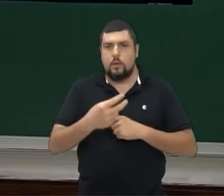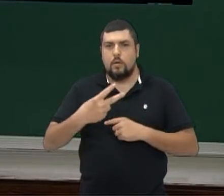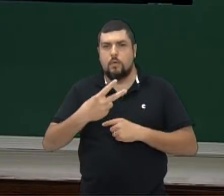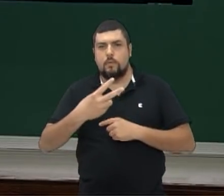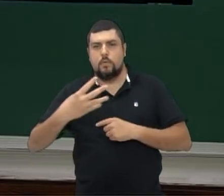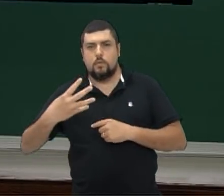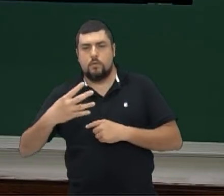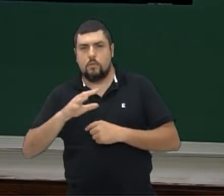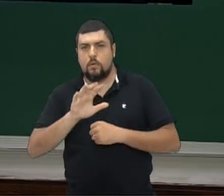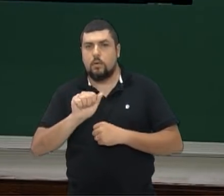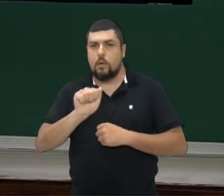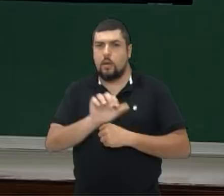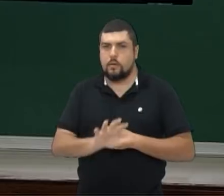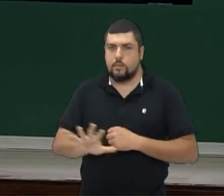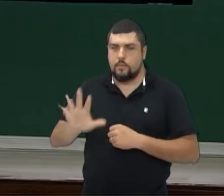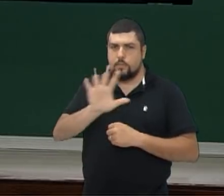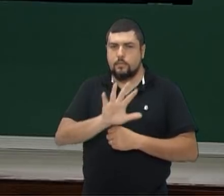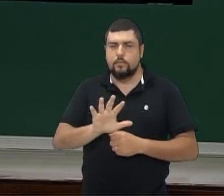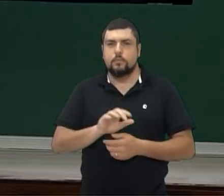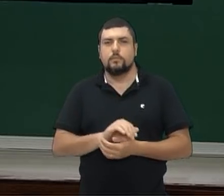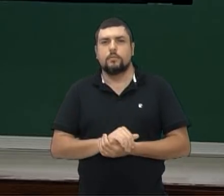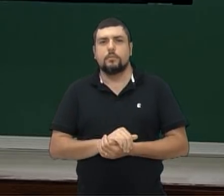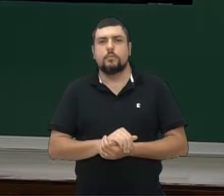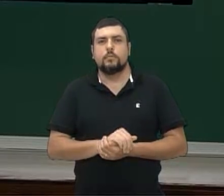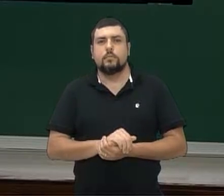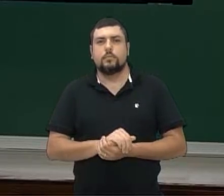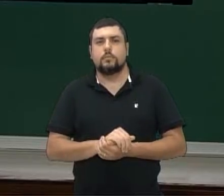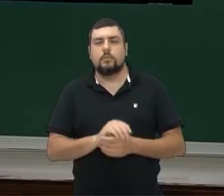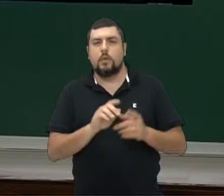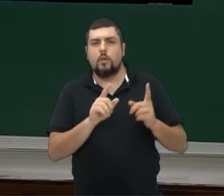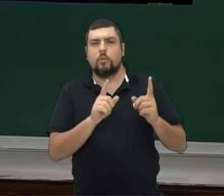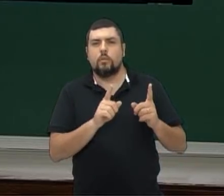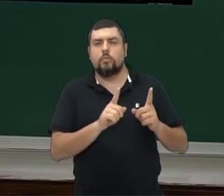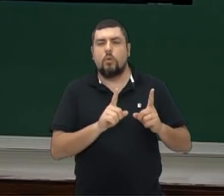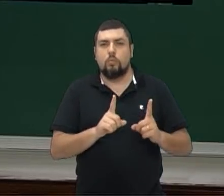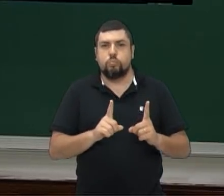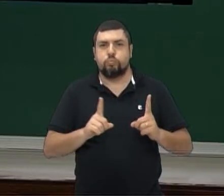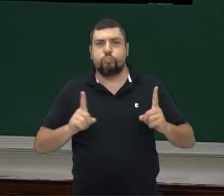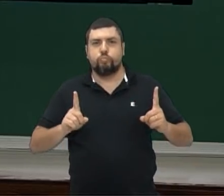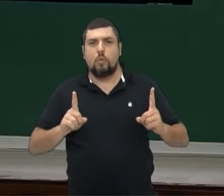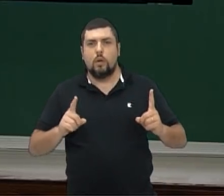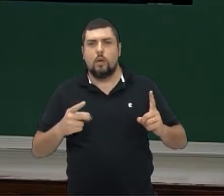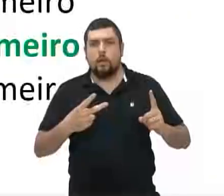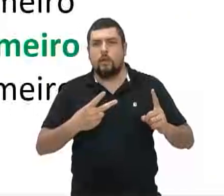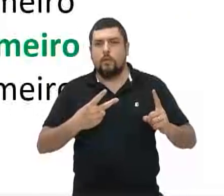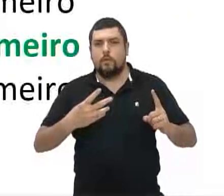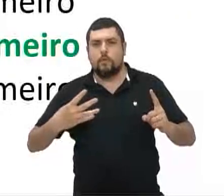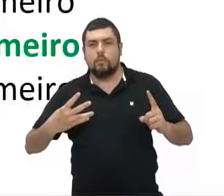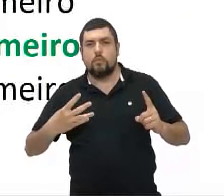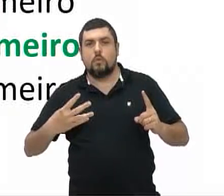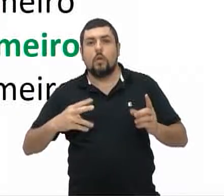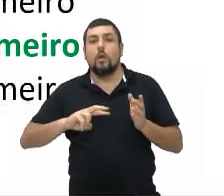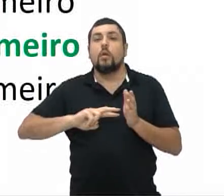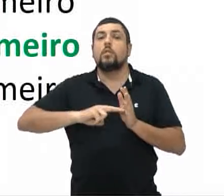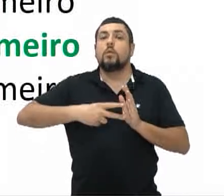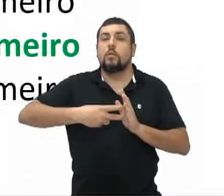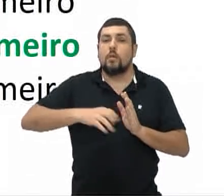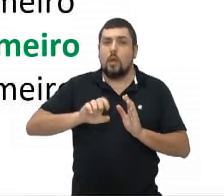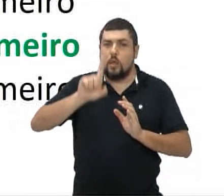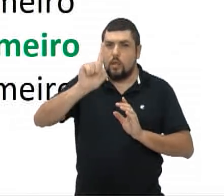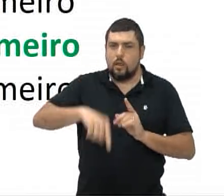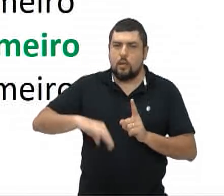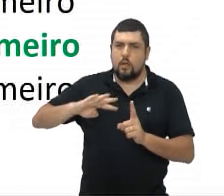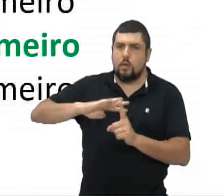de área. Então, a área desse projeto maior, ela é 4 vezes maior que o